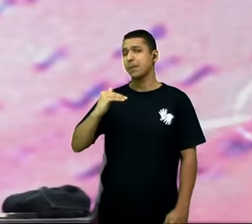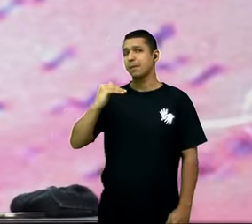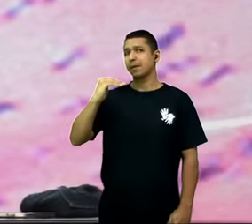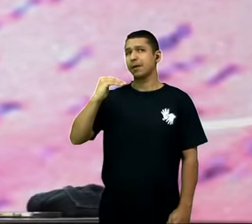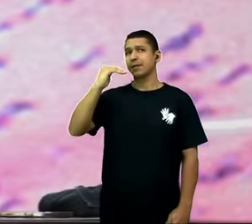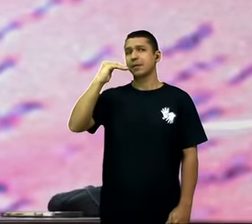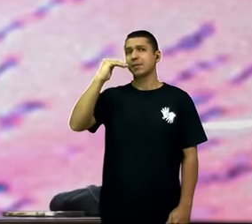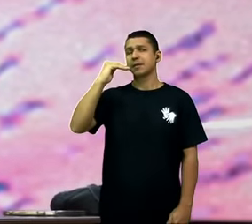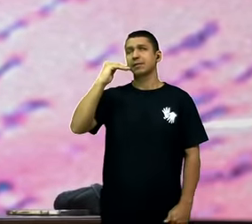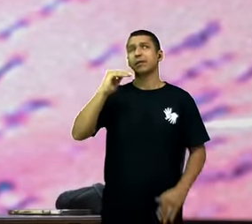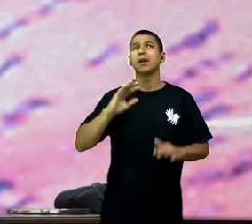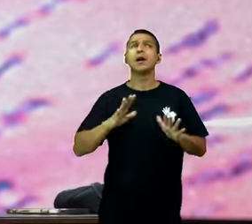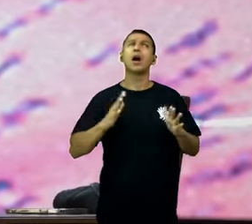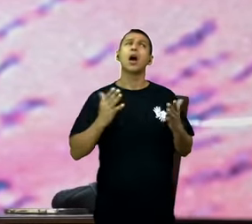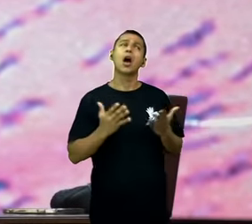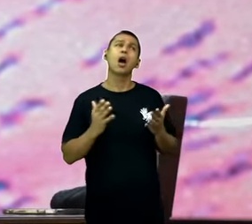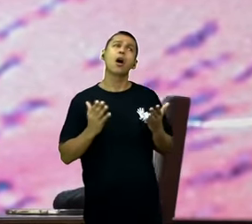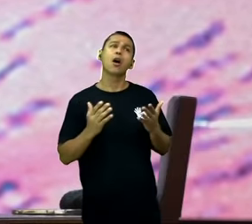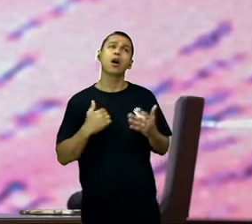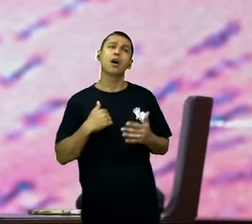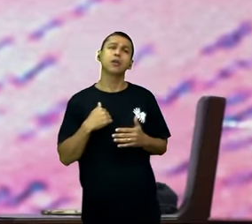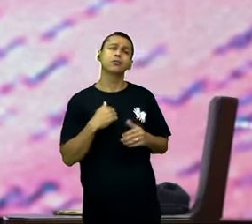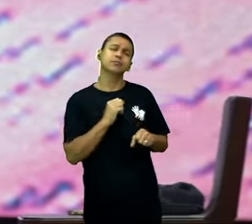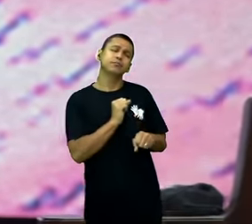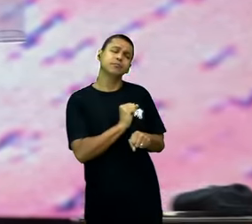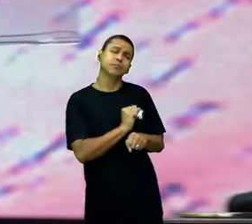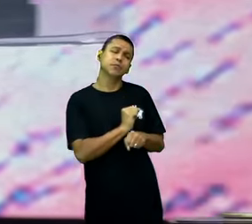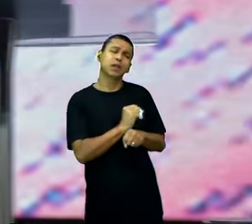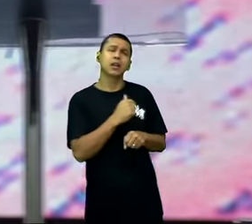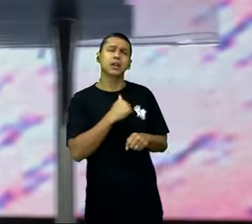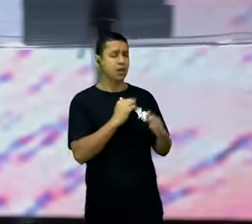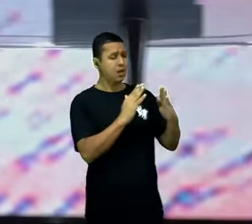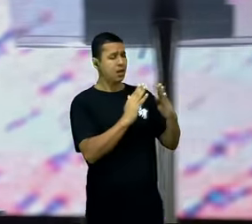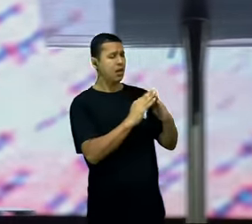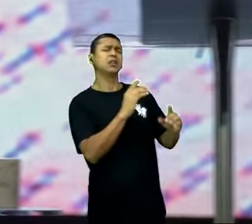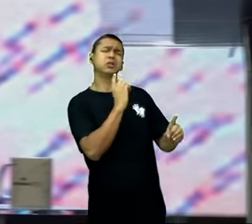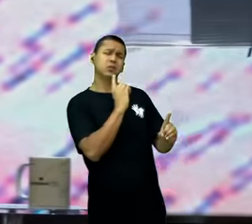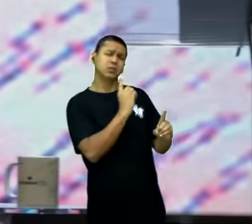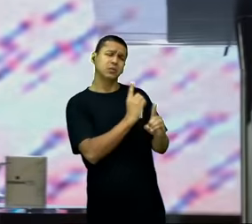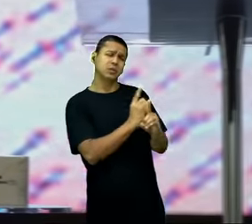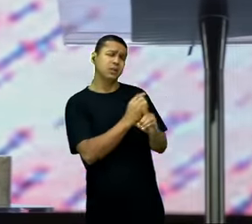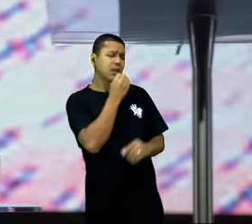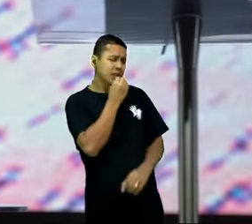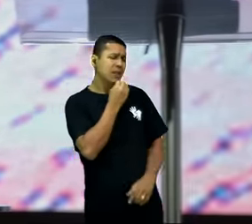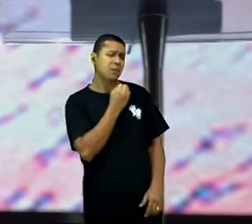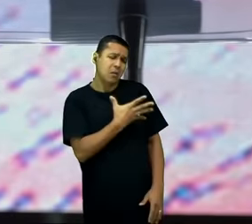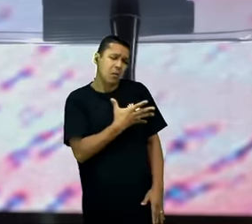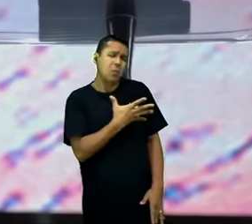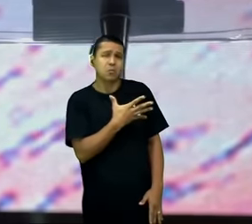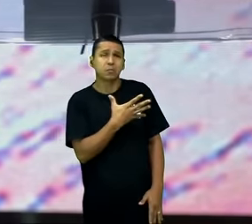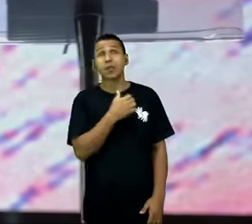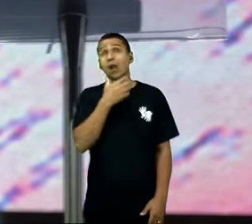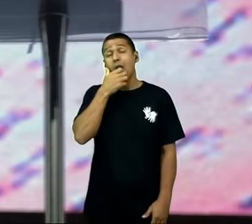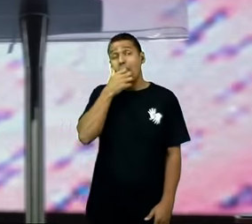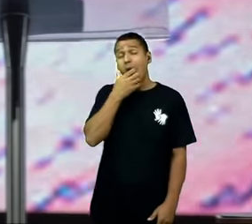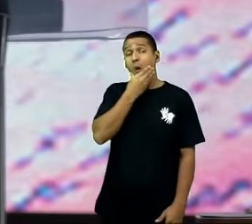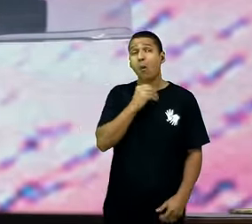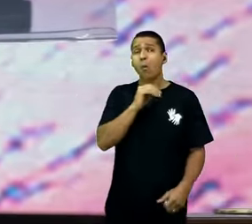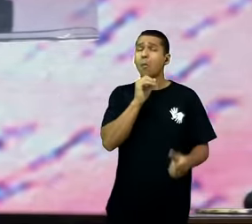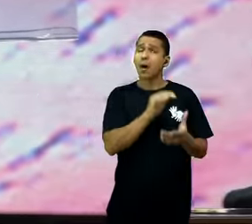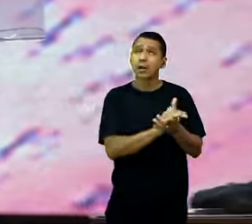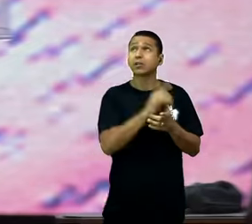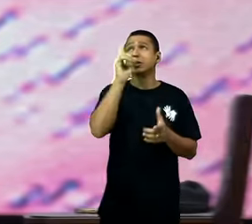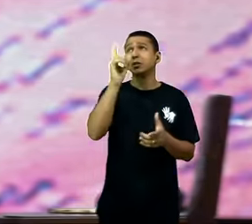gente fala assim, ó, não, vou sossegar aqui, já encontrei, essa é a casa, é aqui que eu quero morar. Não, é esse aqui mesmo, é o marido que Deus me deu, fazer o quê? É o que tem, vamos embora, vamos para